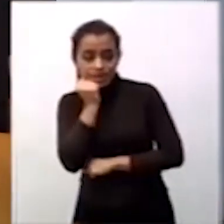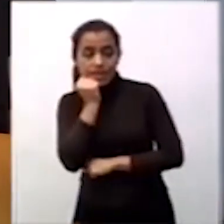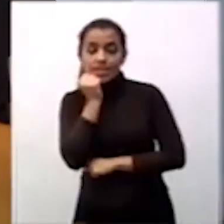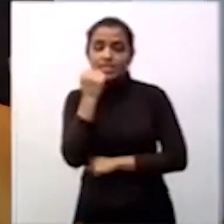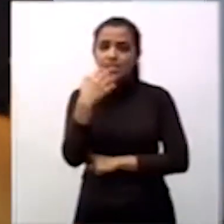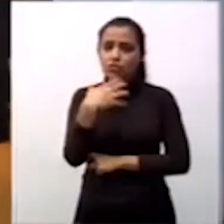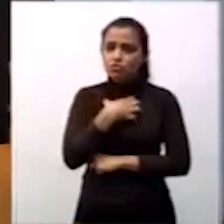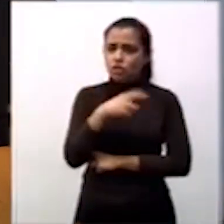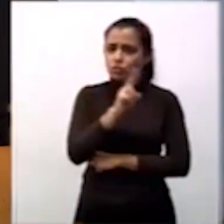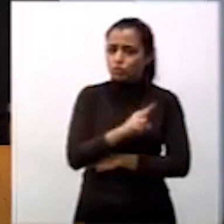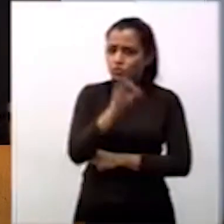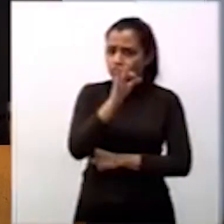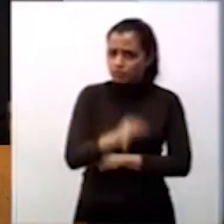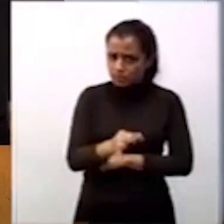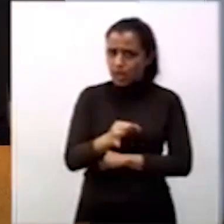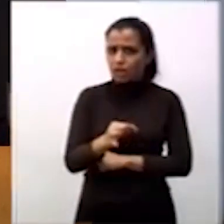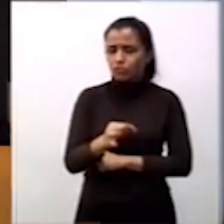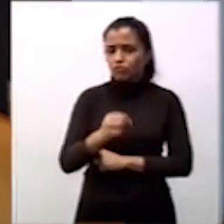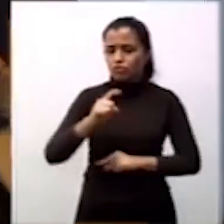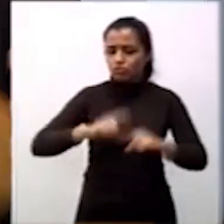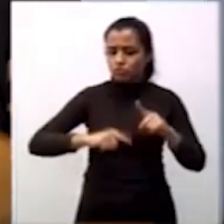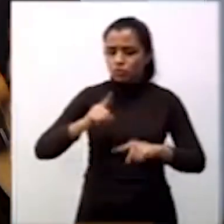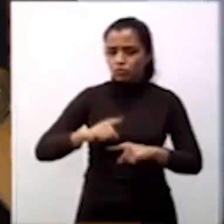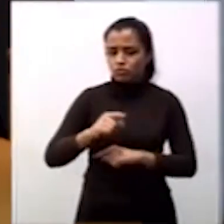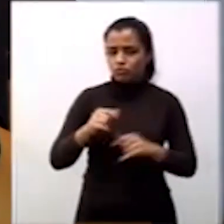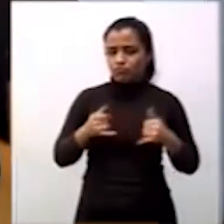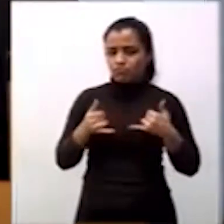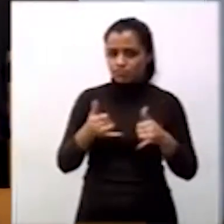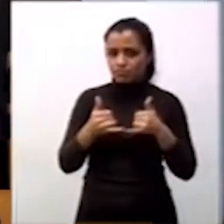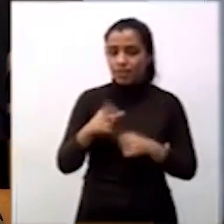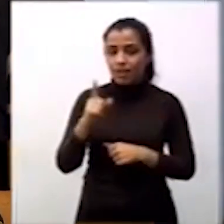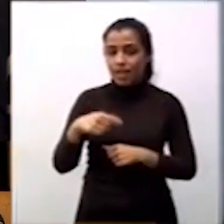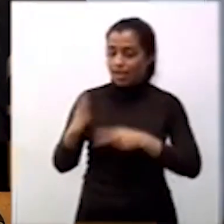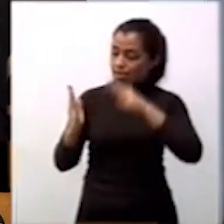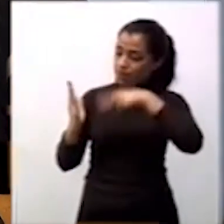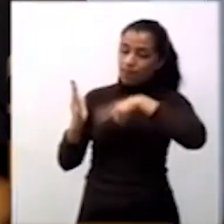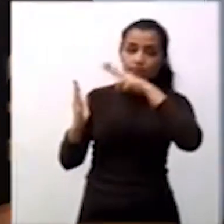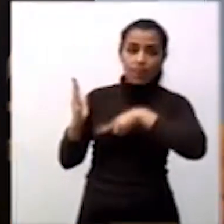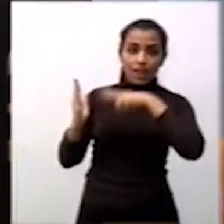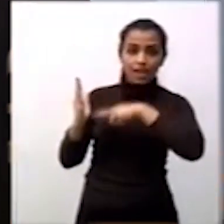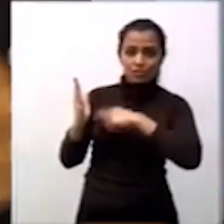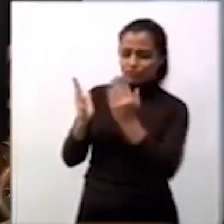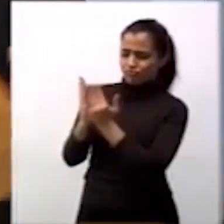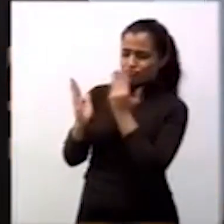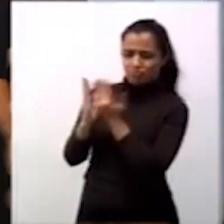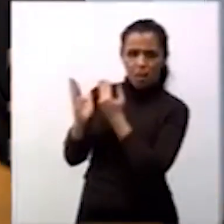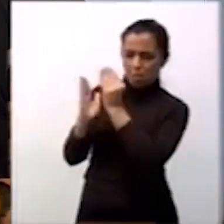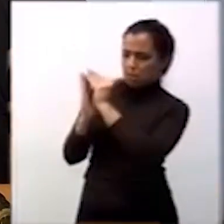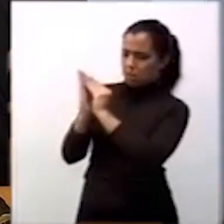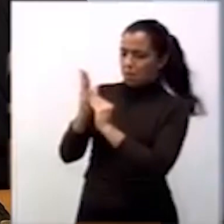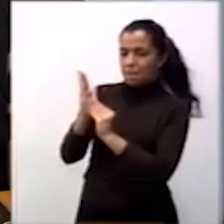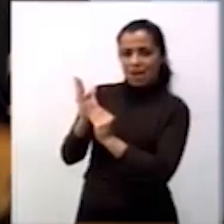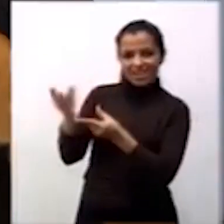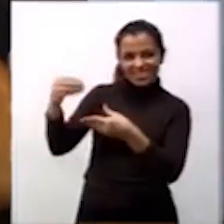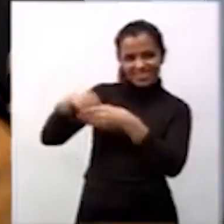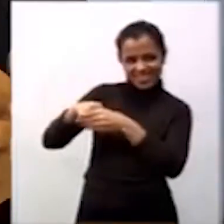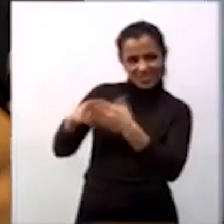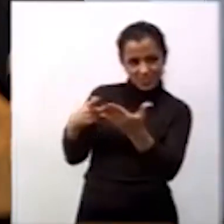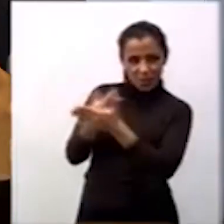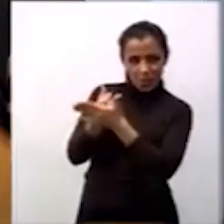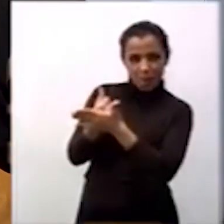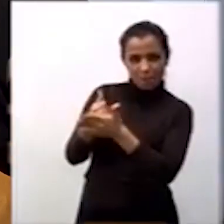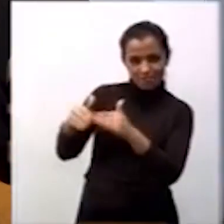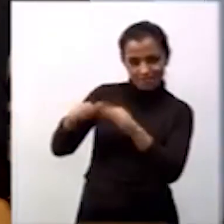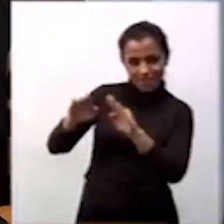uso correto dos aparelhos eletrodomésticos é olhando os manuais de instrução. Ah, Delfrânio, nunca li manual de instrução. Vale